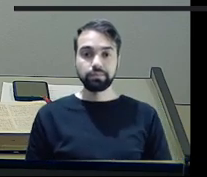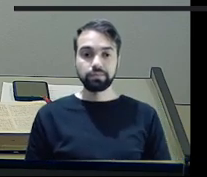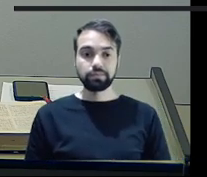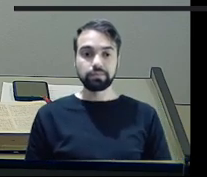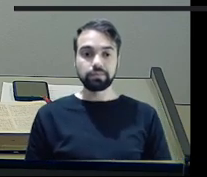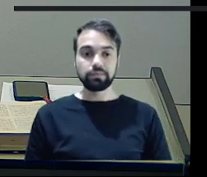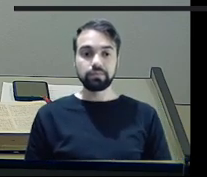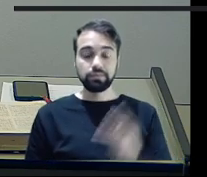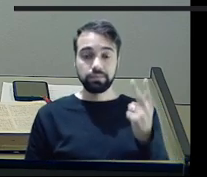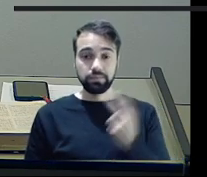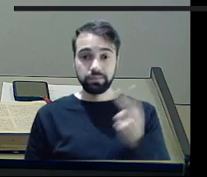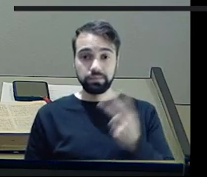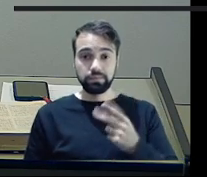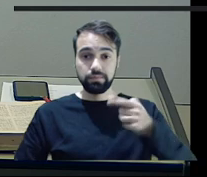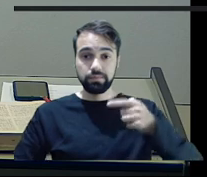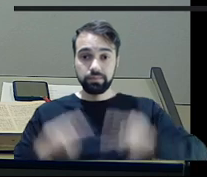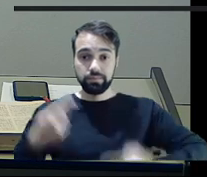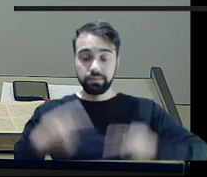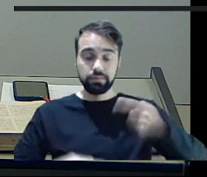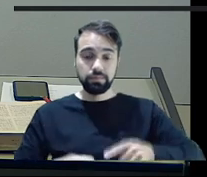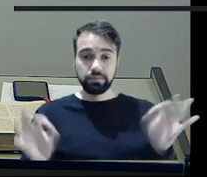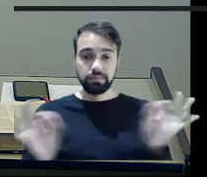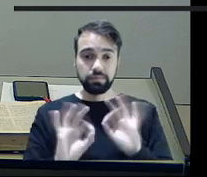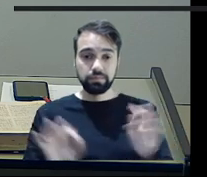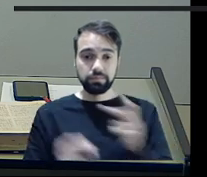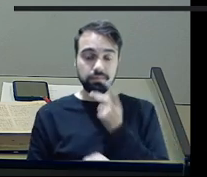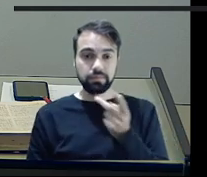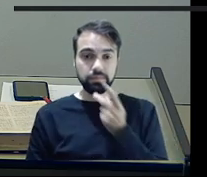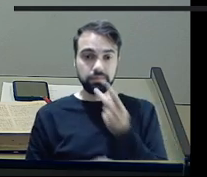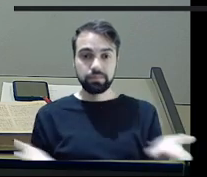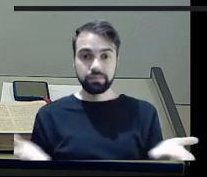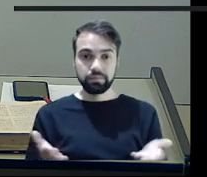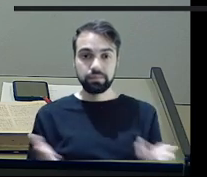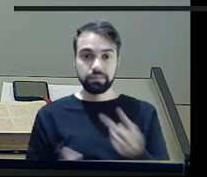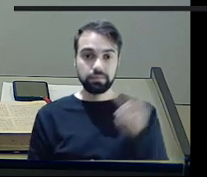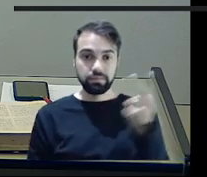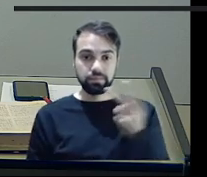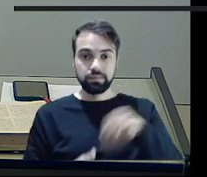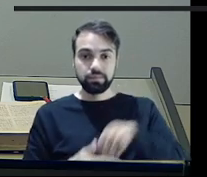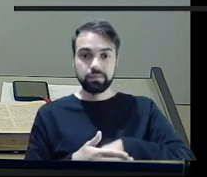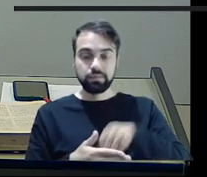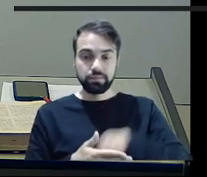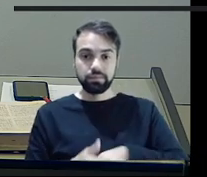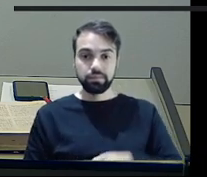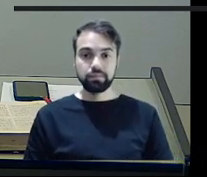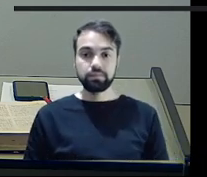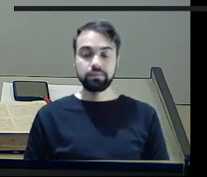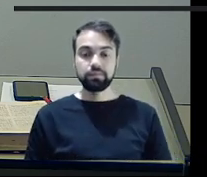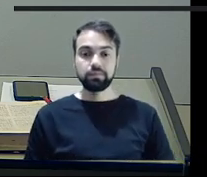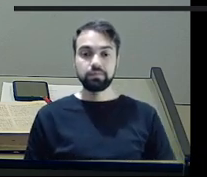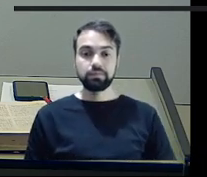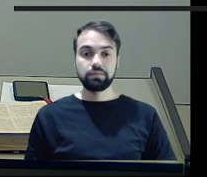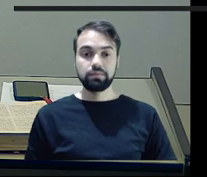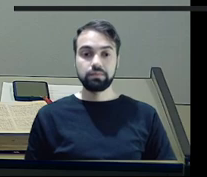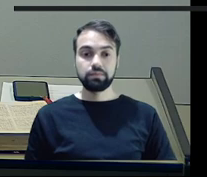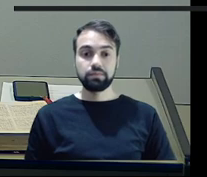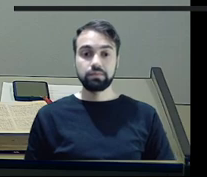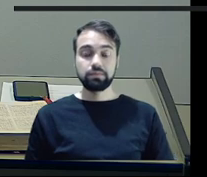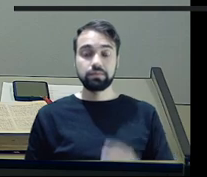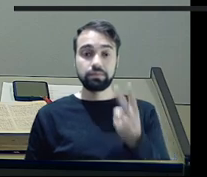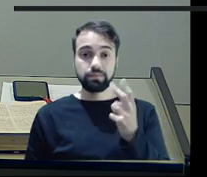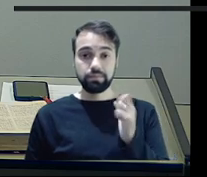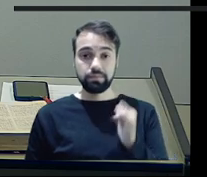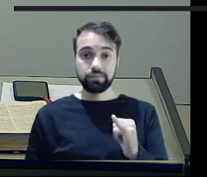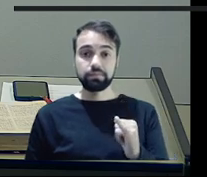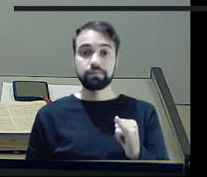Ninguém mais querendo fazer o uso da palavra, coloco em segunda votação. Está em segunda votação. Os que forem a favor,